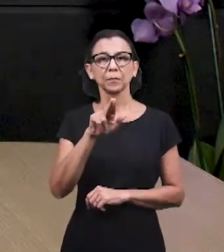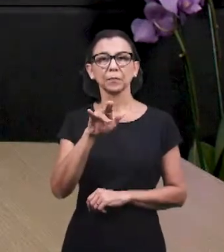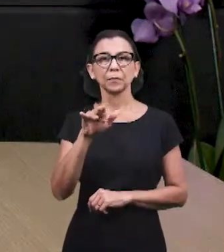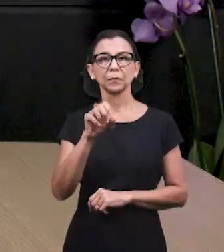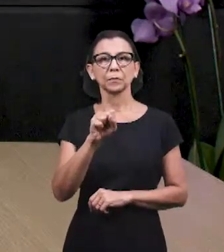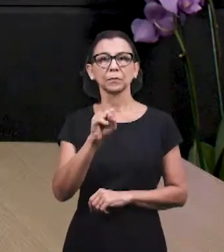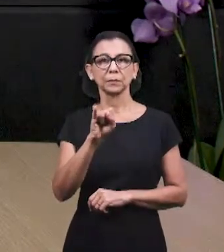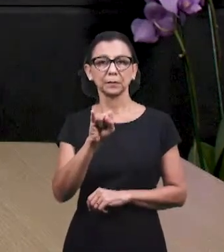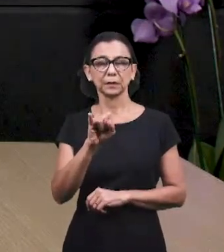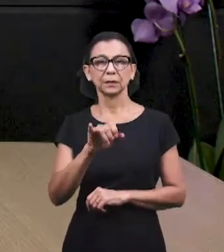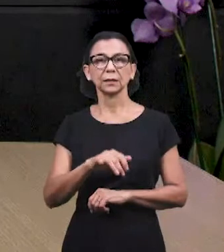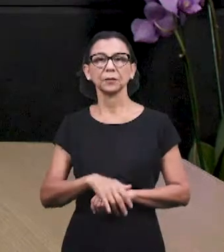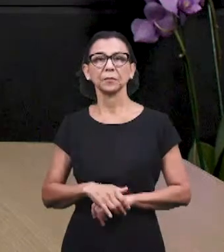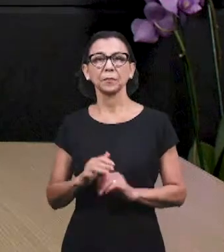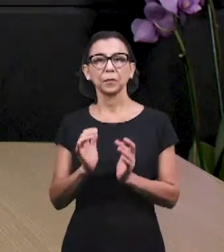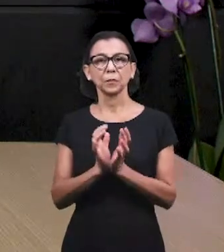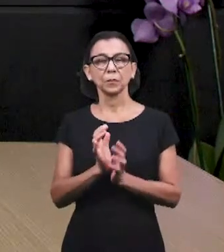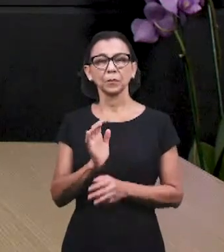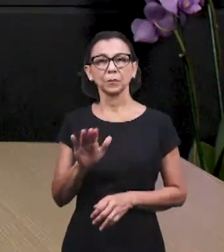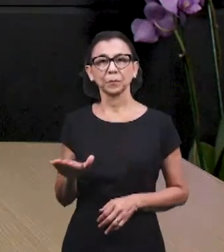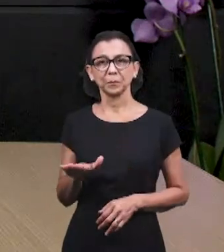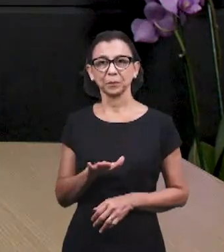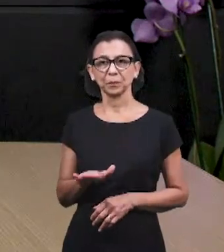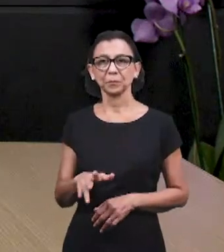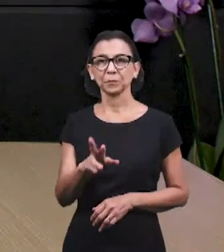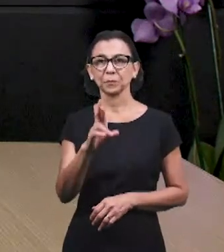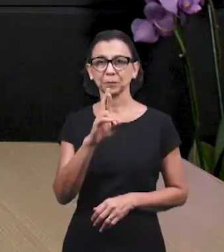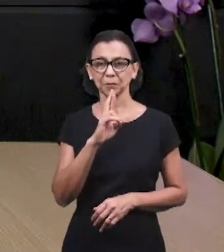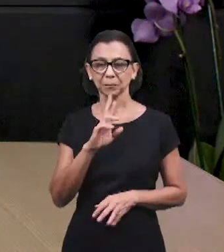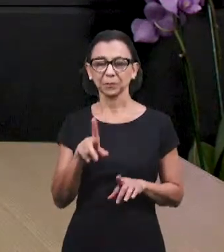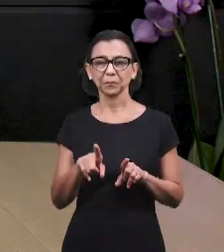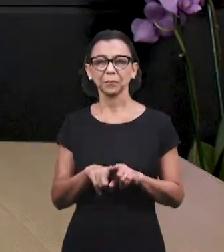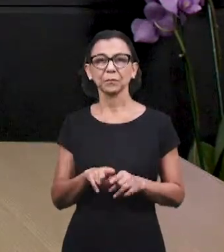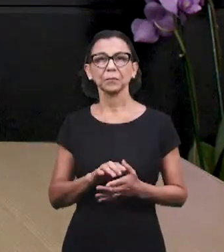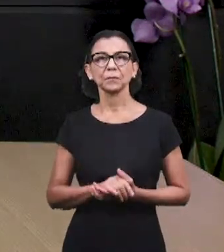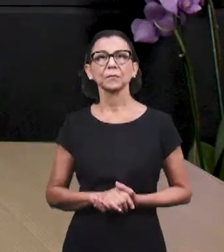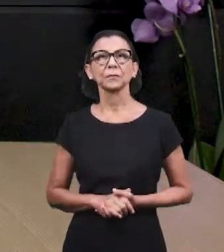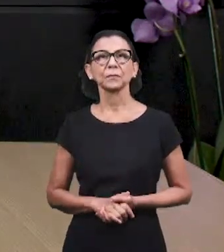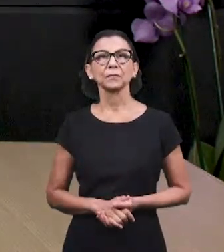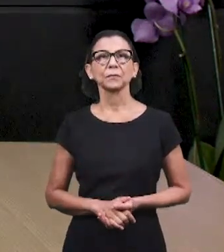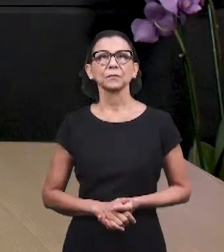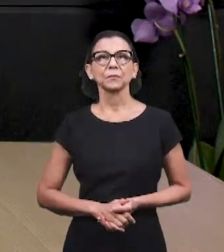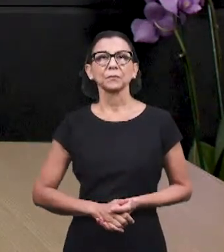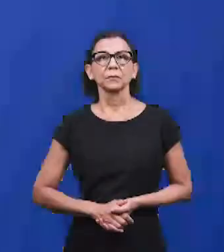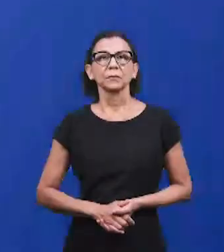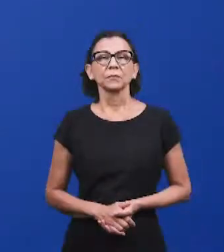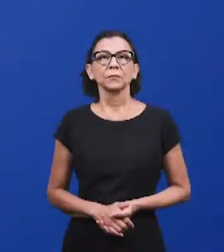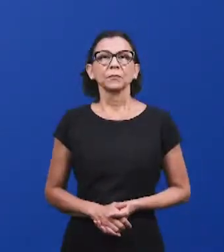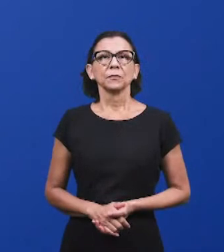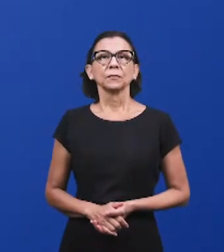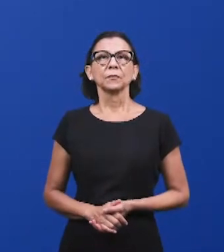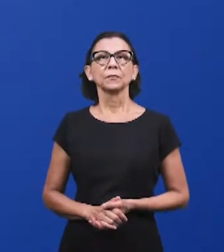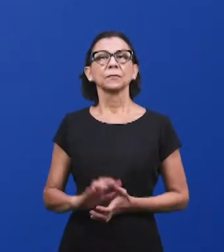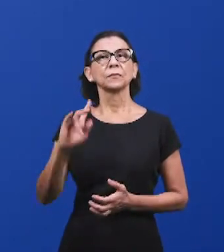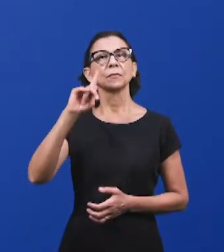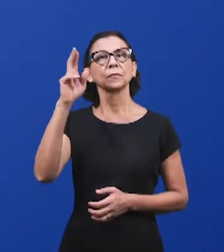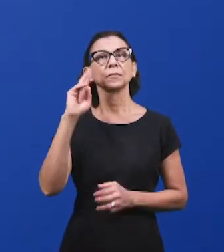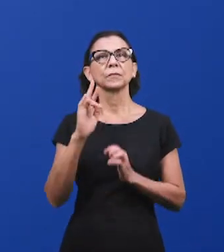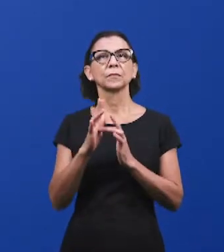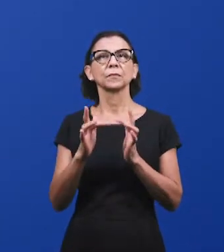da classe de crianças, ela vai responder também a essa pergunta. Três respostas em sequência. Peace of the